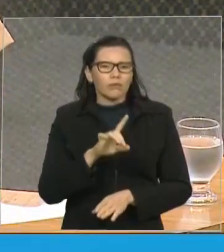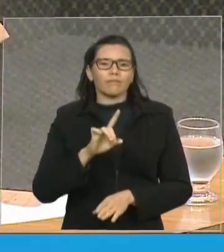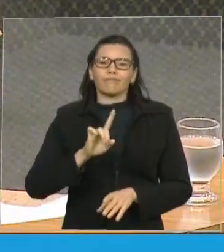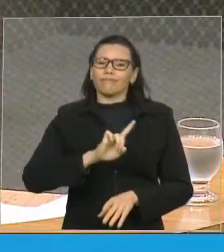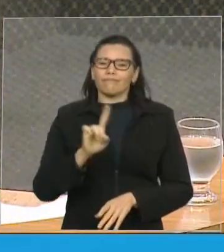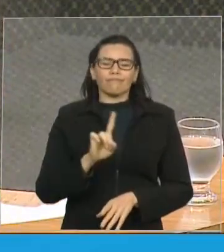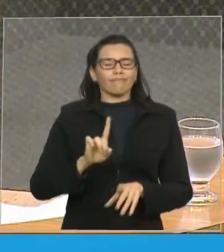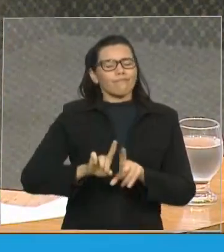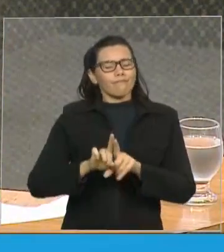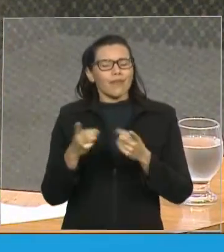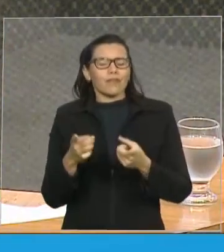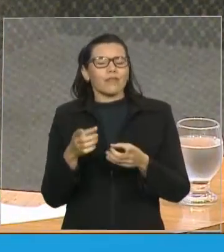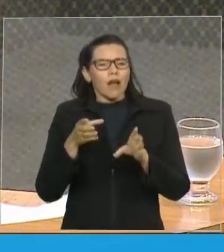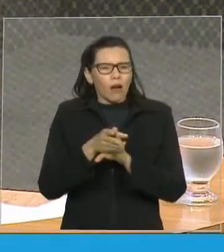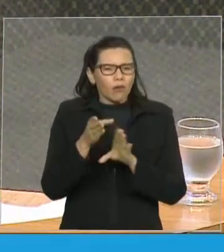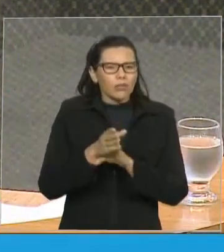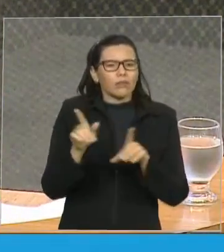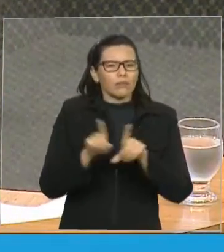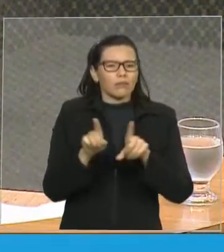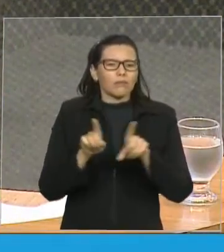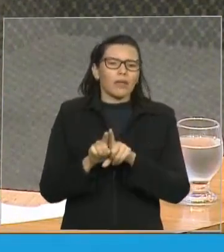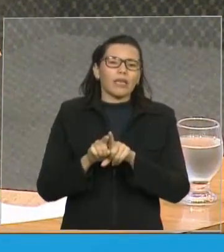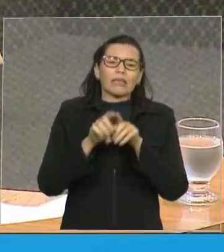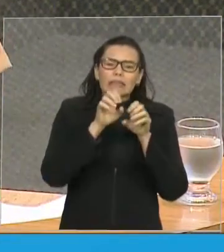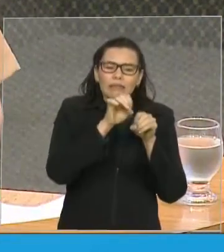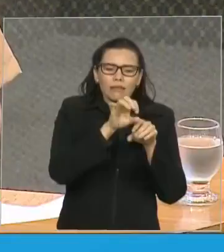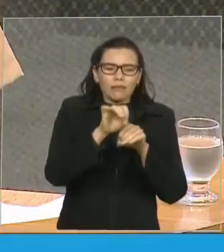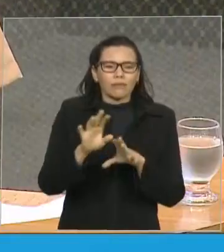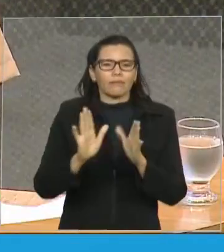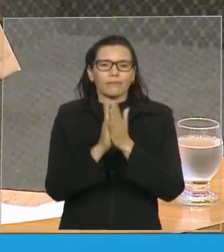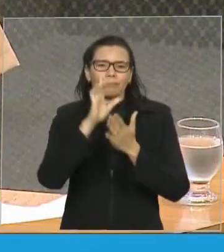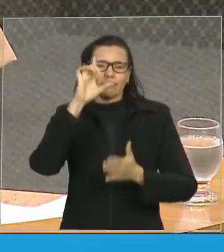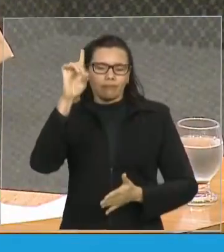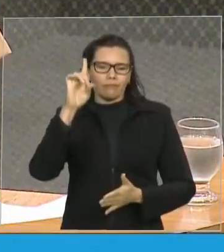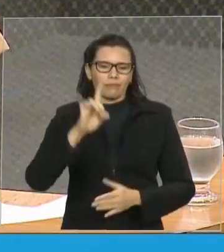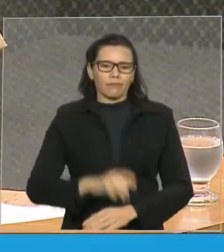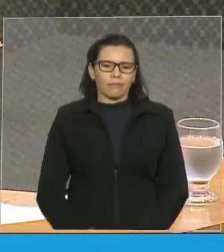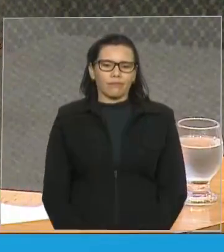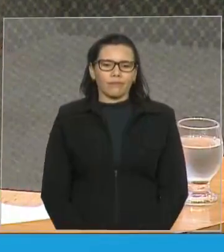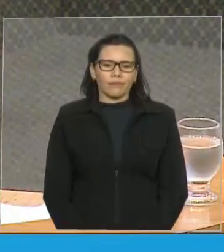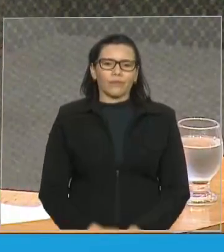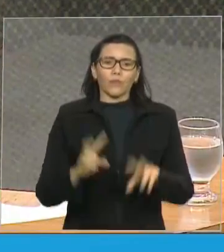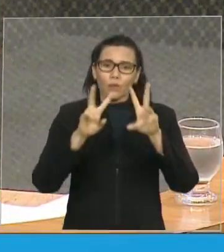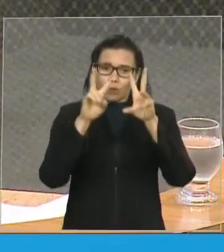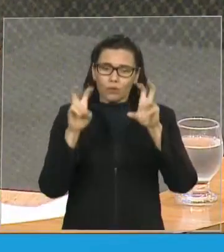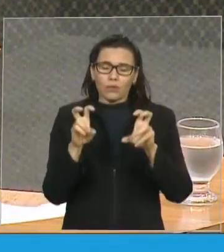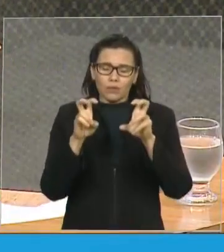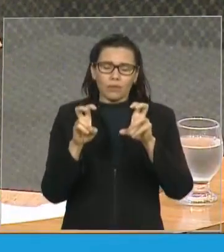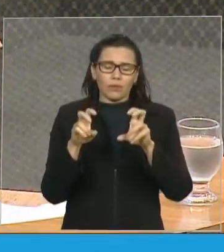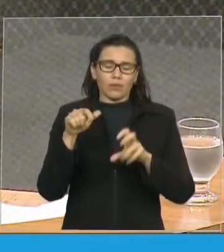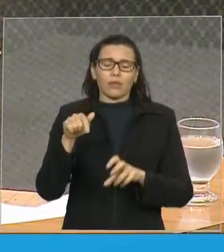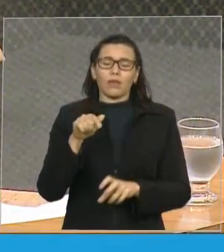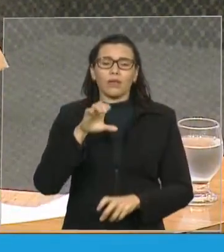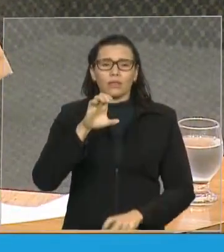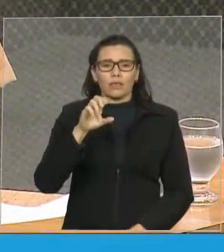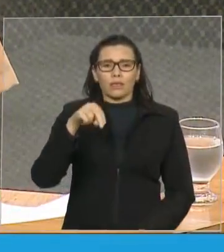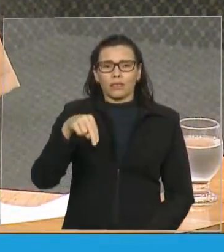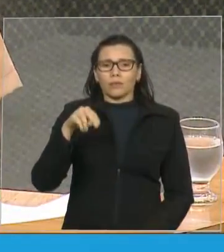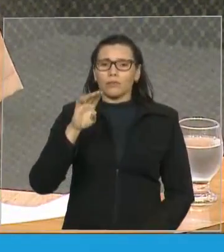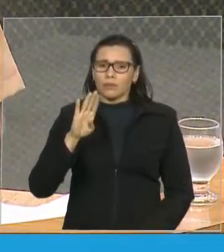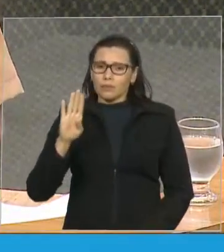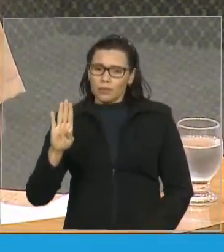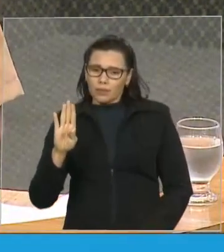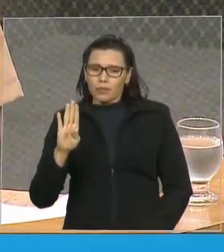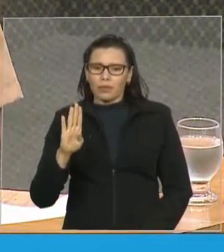O objetivo permanente da campanha da fraternidade, que foi elaborado e trabalhado pela CNBB, resume-se em